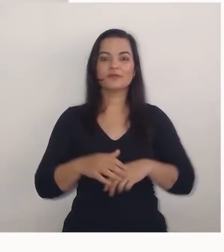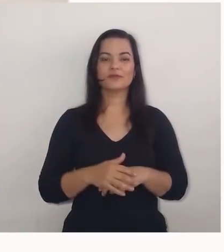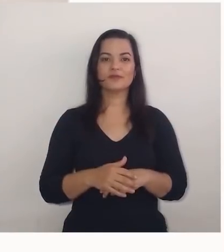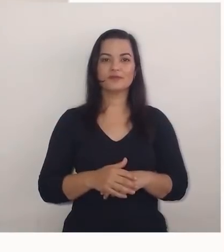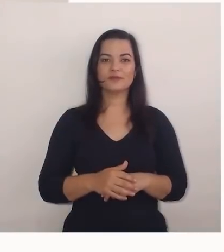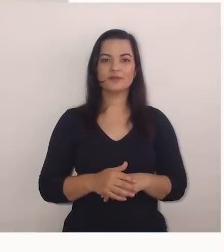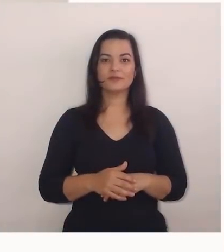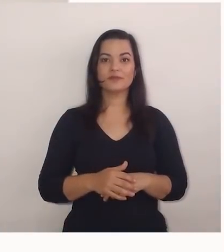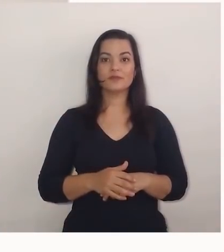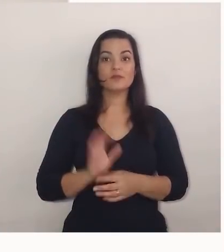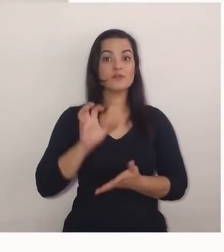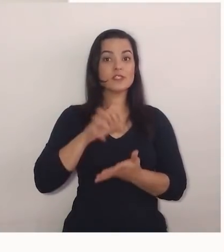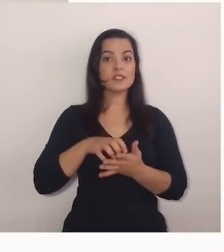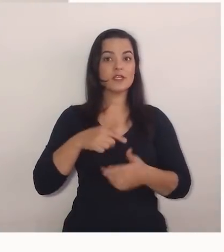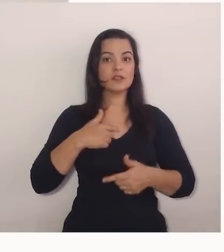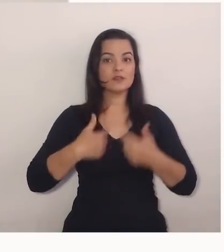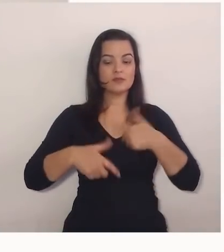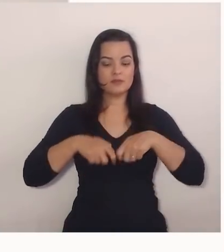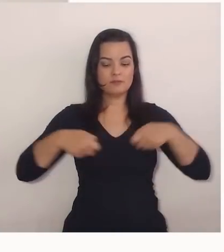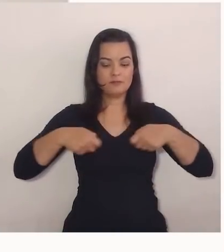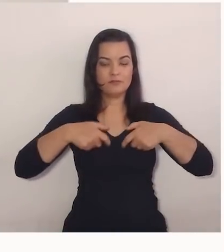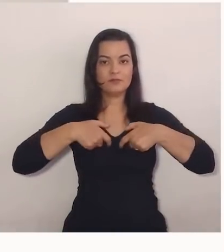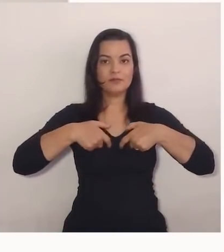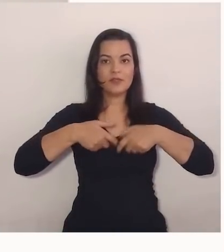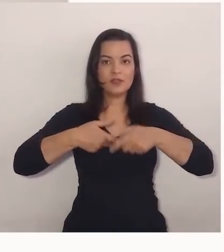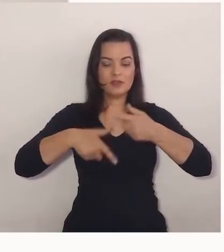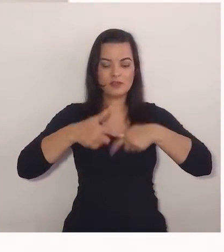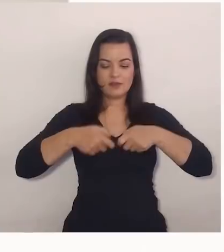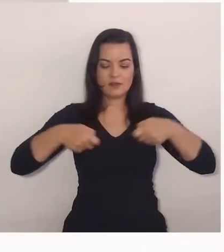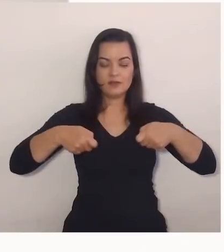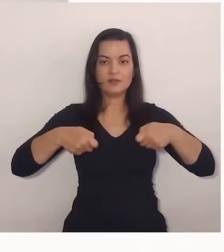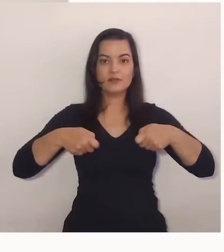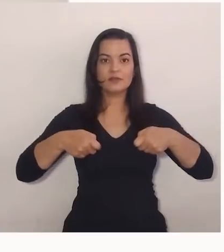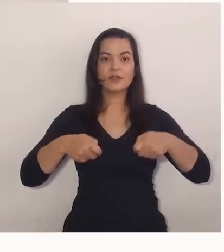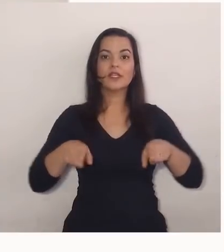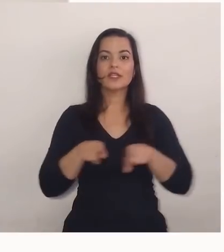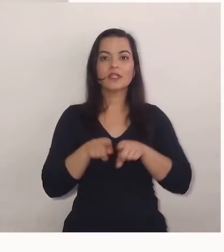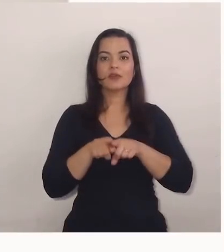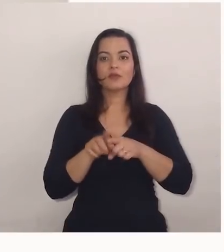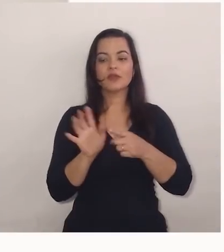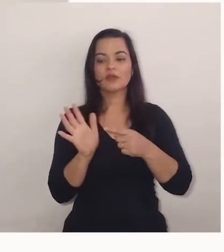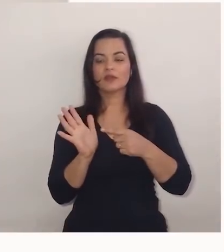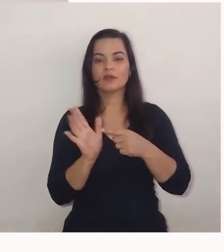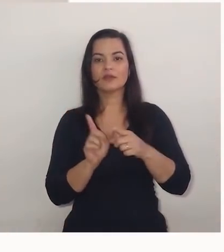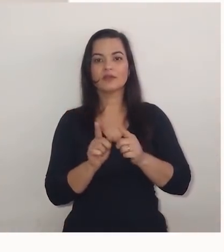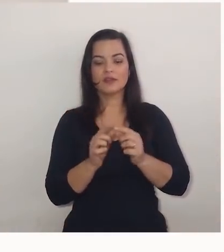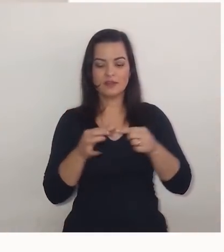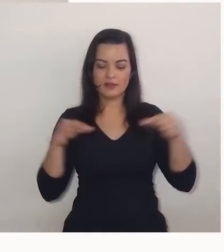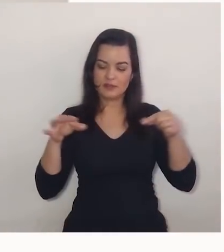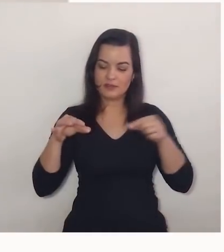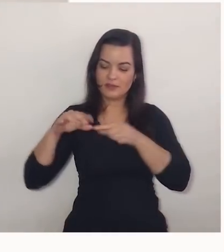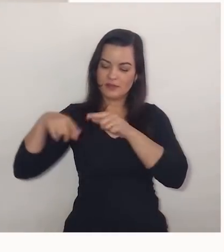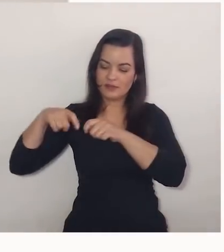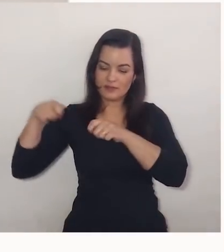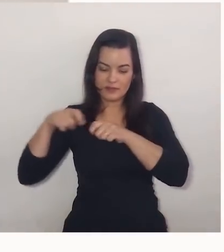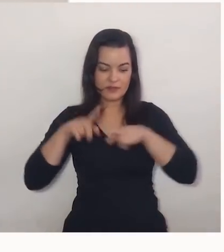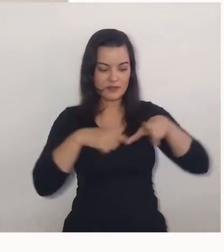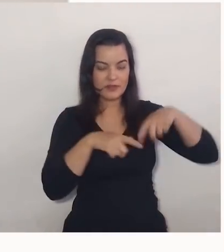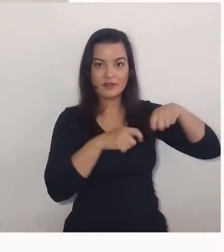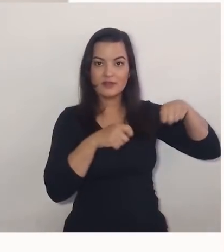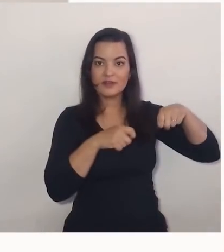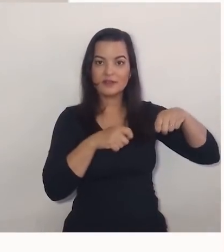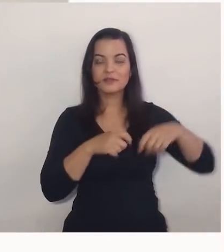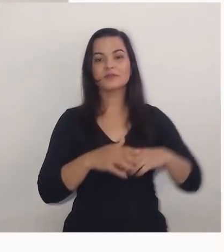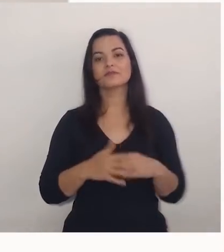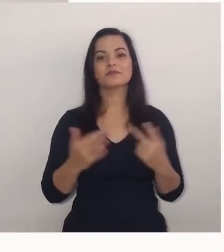um nó no centro e nas extremidades também eu vou colocar 2 nozinhos igual